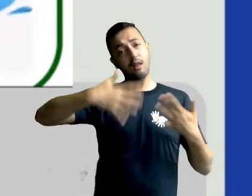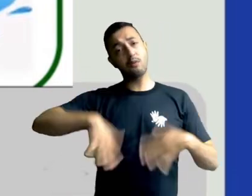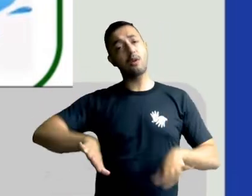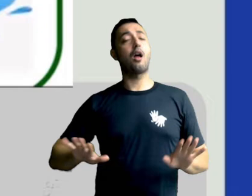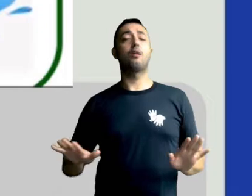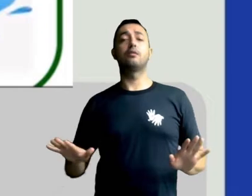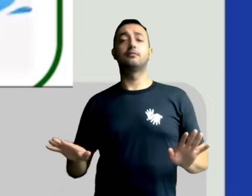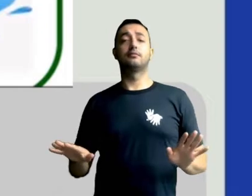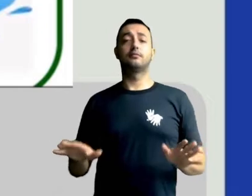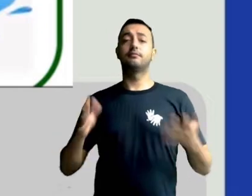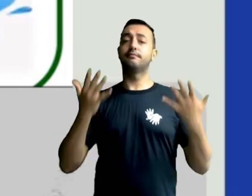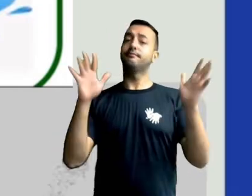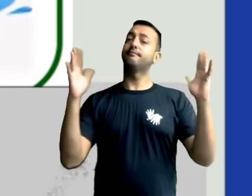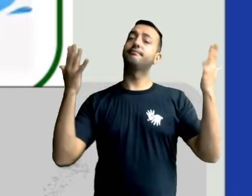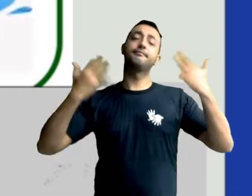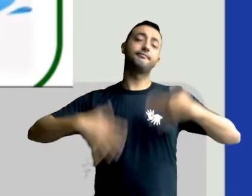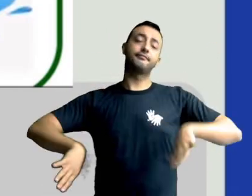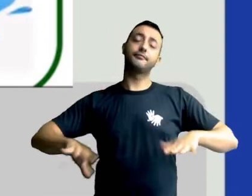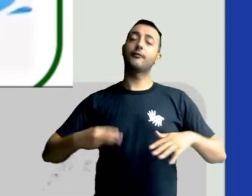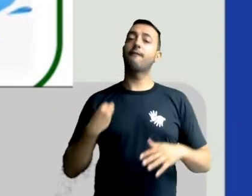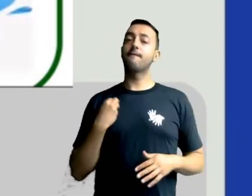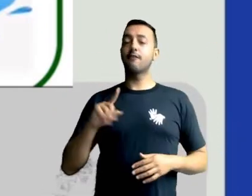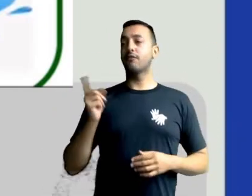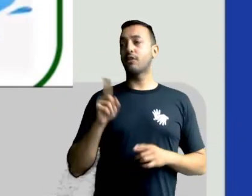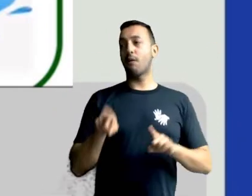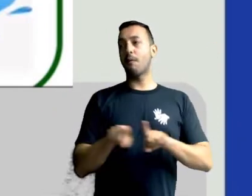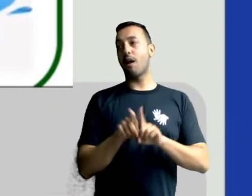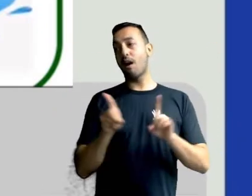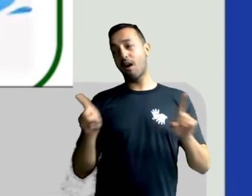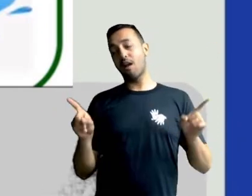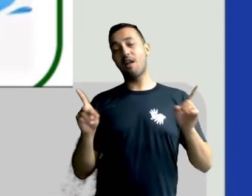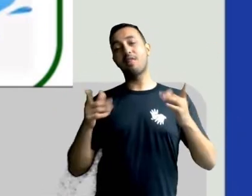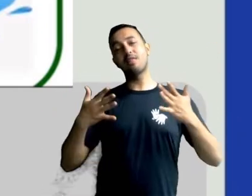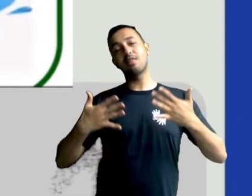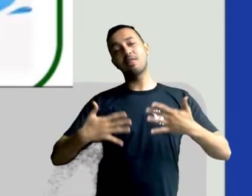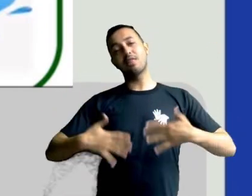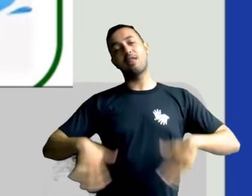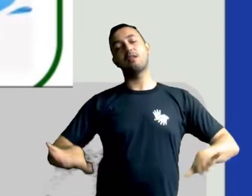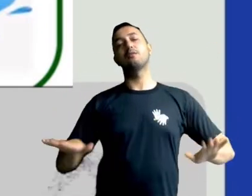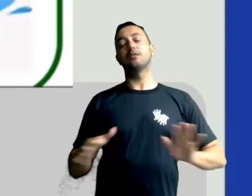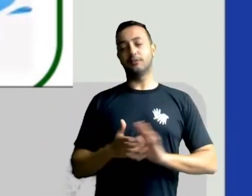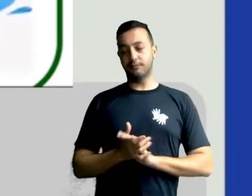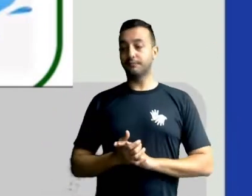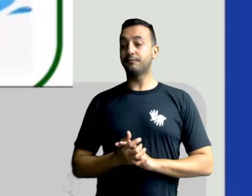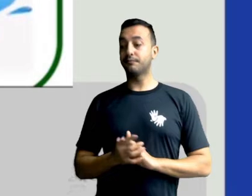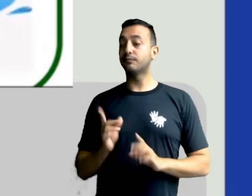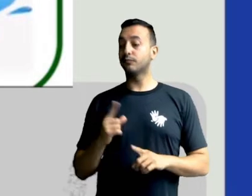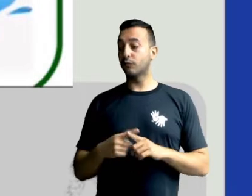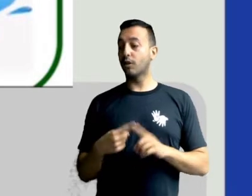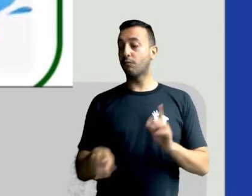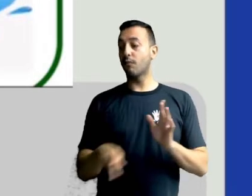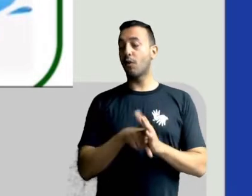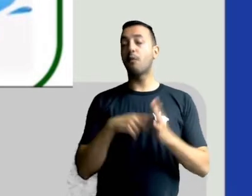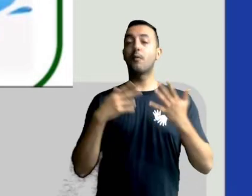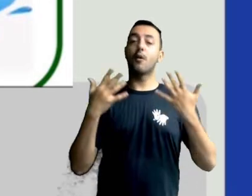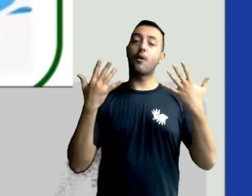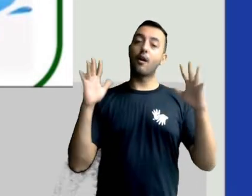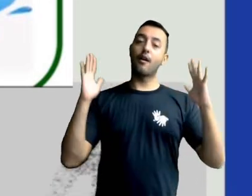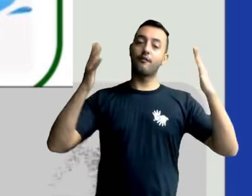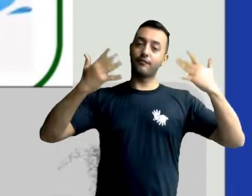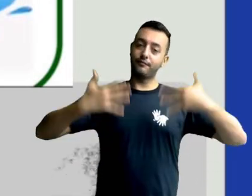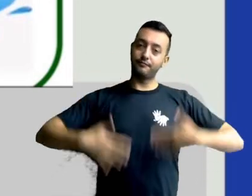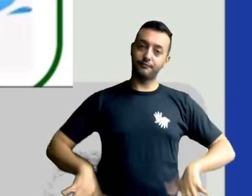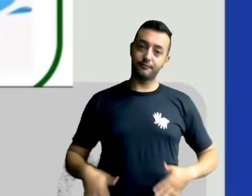da natureza. Por isso que são elementos não vivos, mas são componentes naturais, porque são da